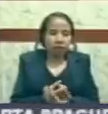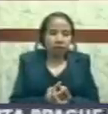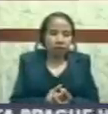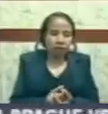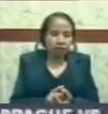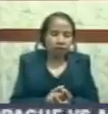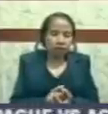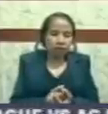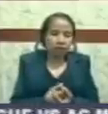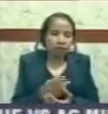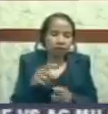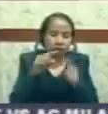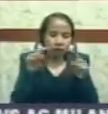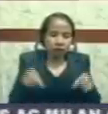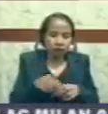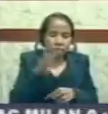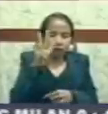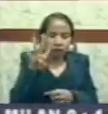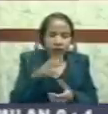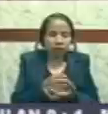para tabela 4 do anexo.